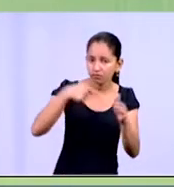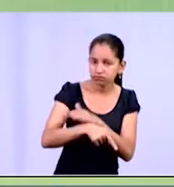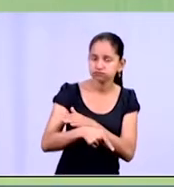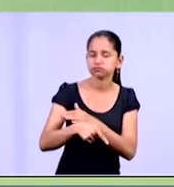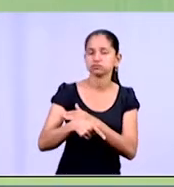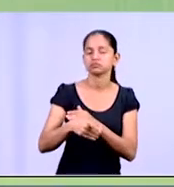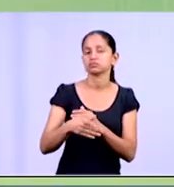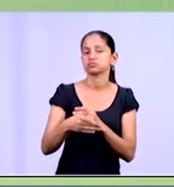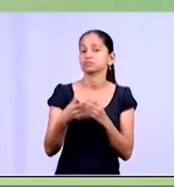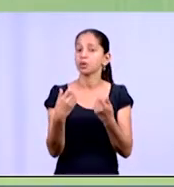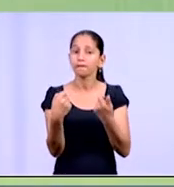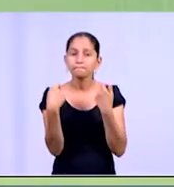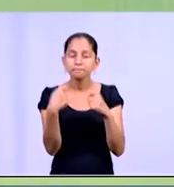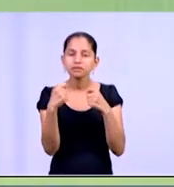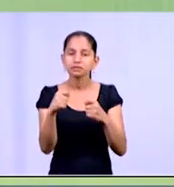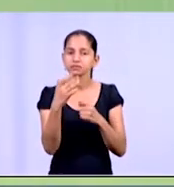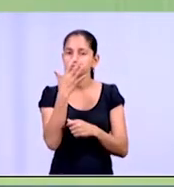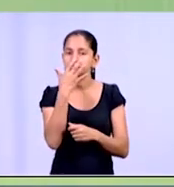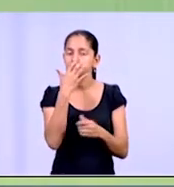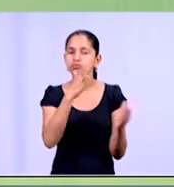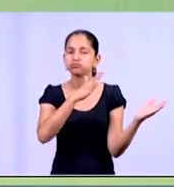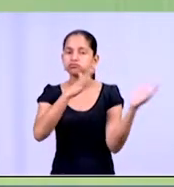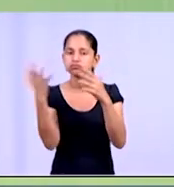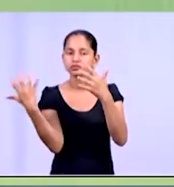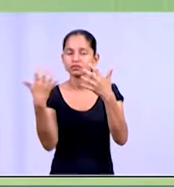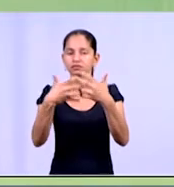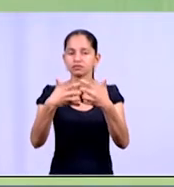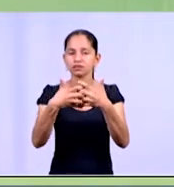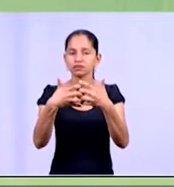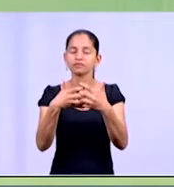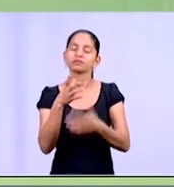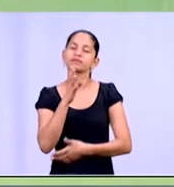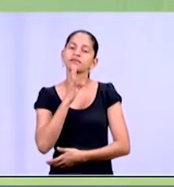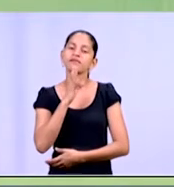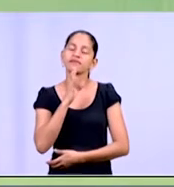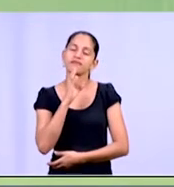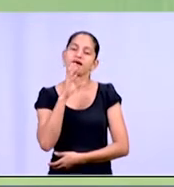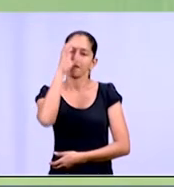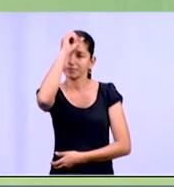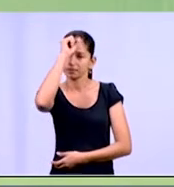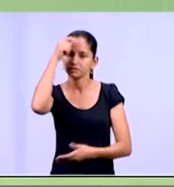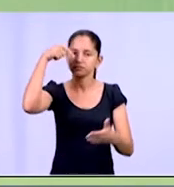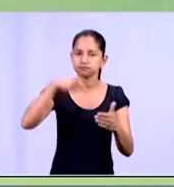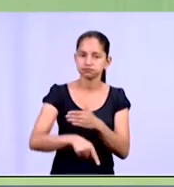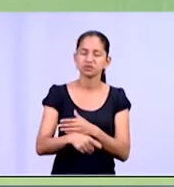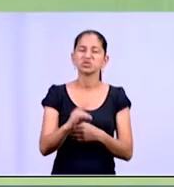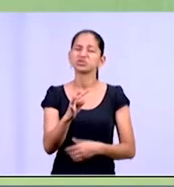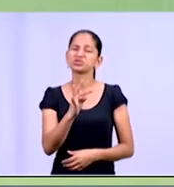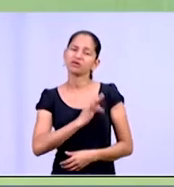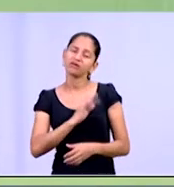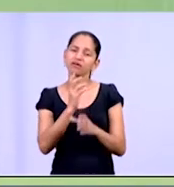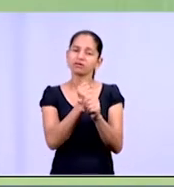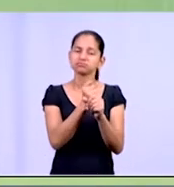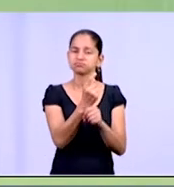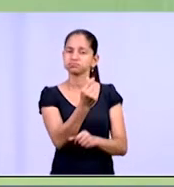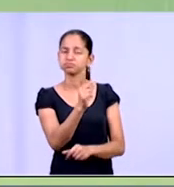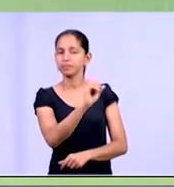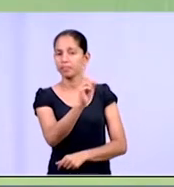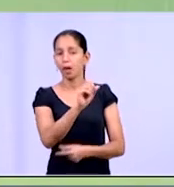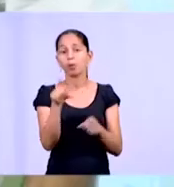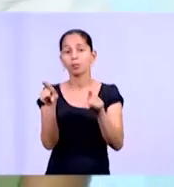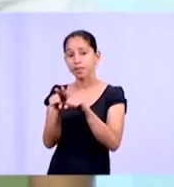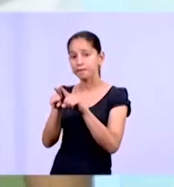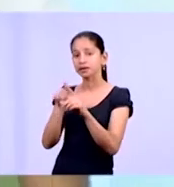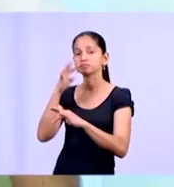conhecer mais. É por isso que eu estou aqui, né, no IFRO, para conhecer não só questões técnicas da finança, mas